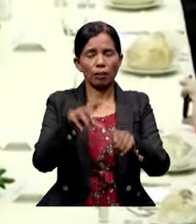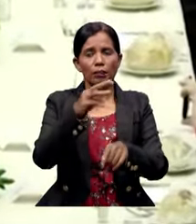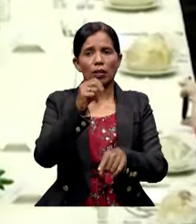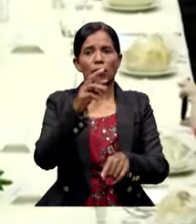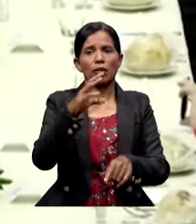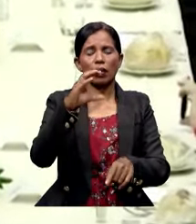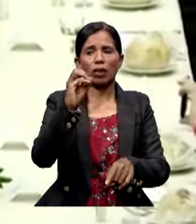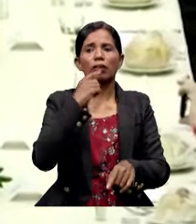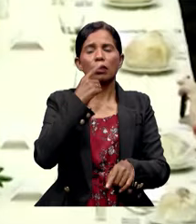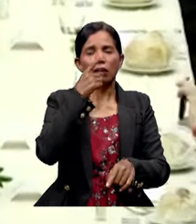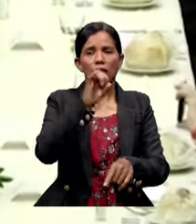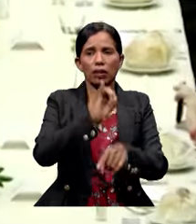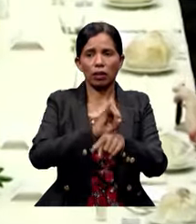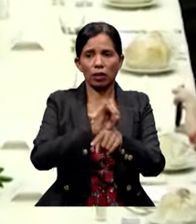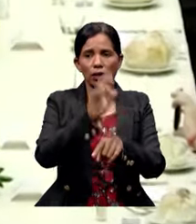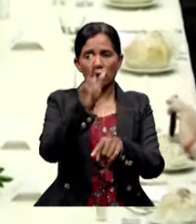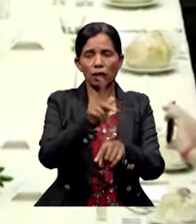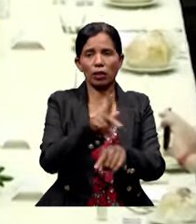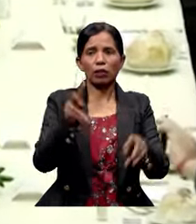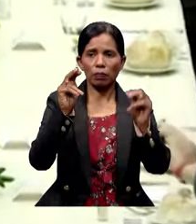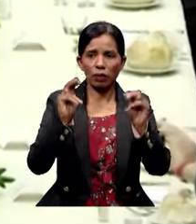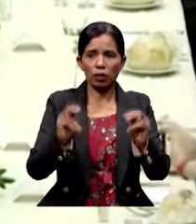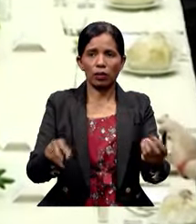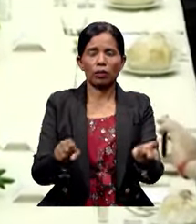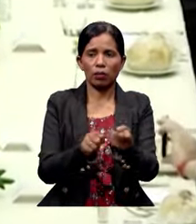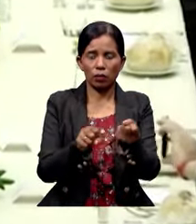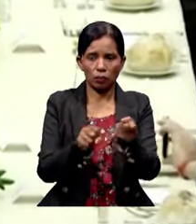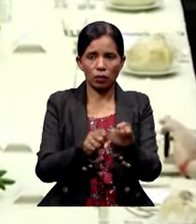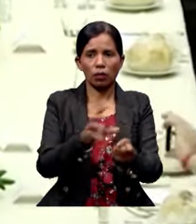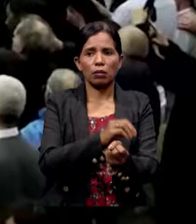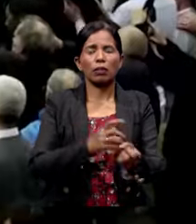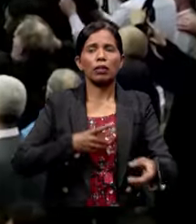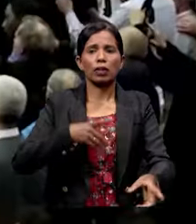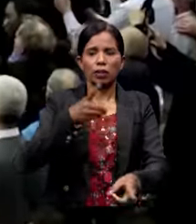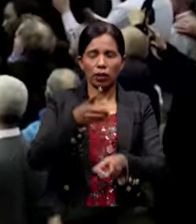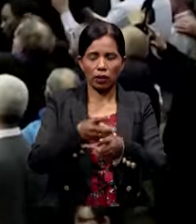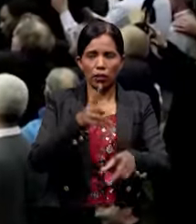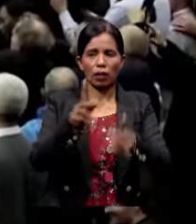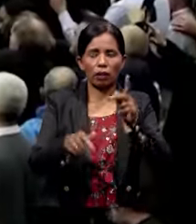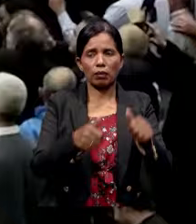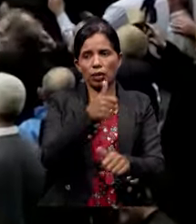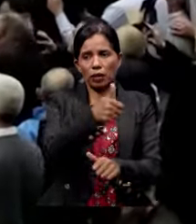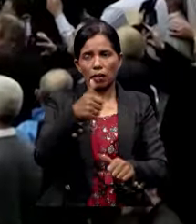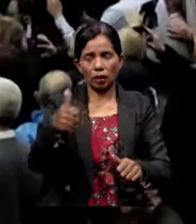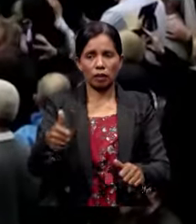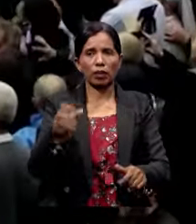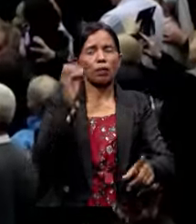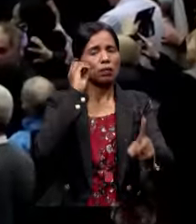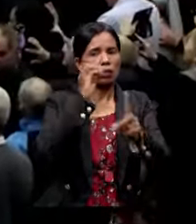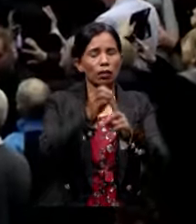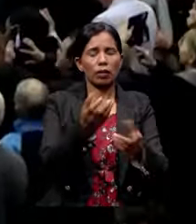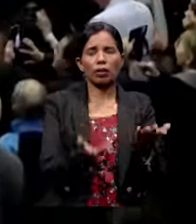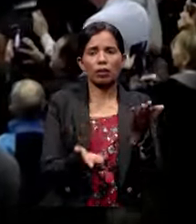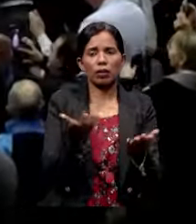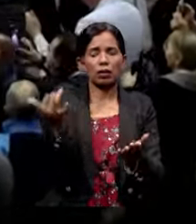Prezi destaca que a Igreja Católica precisa de contribuição máxima para o direito e a ideia que não é a minha opinião. Depende da